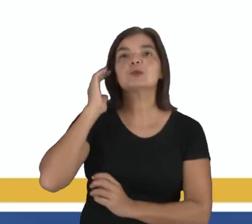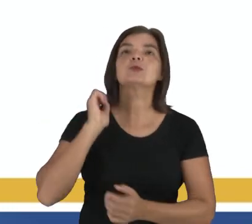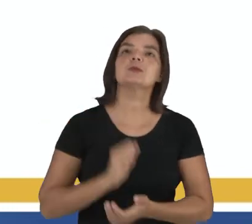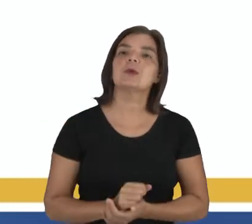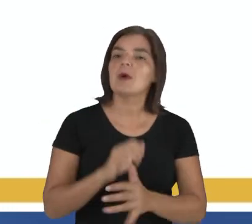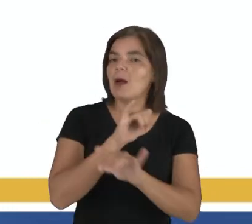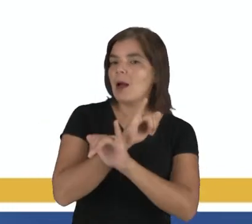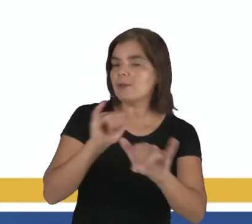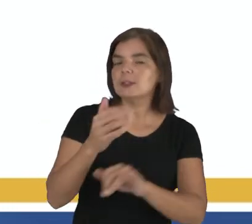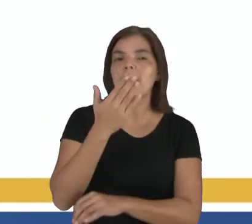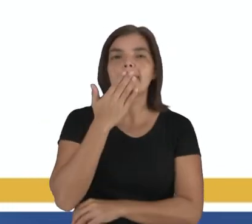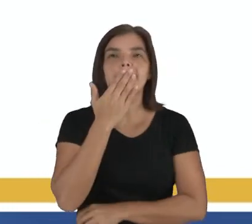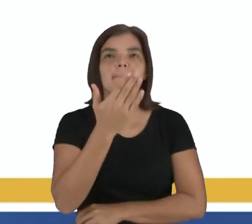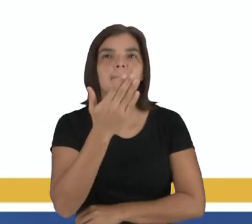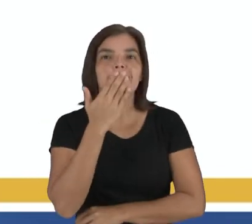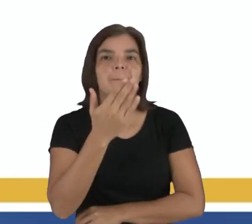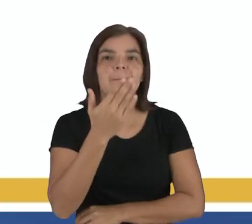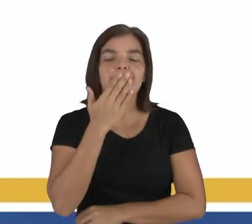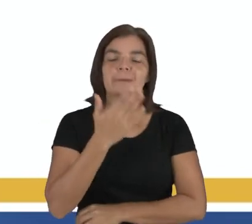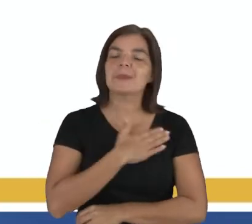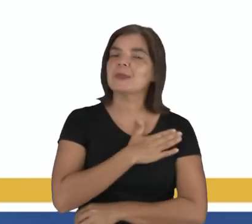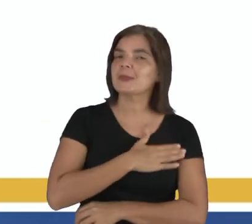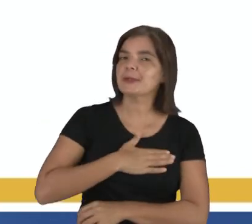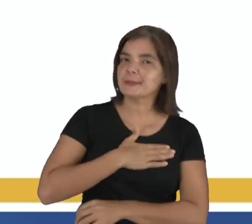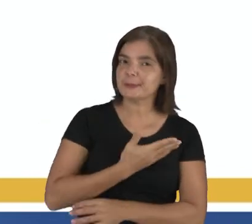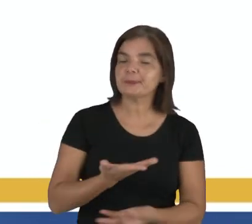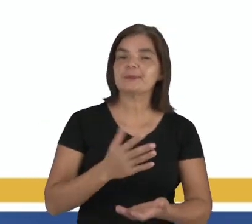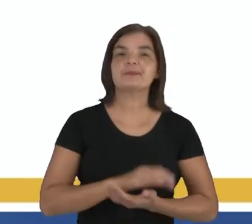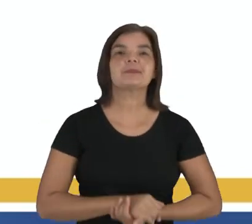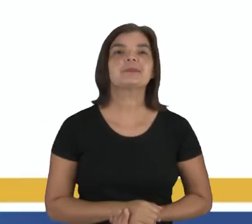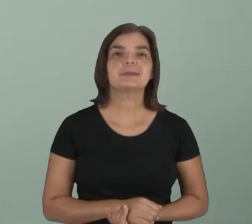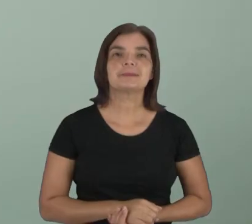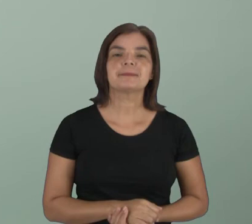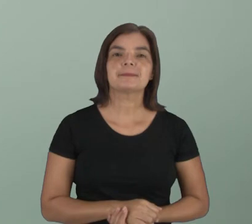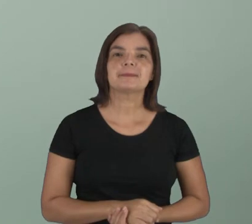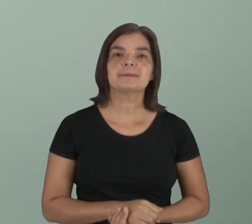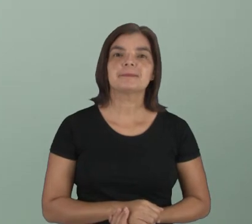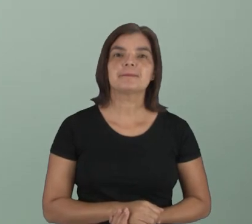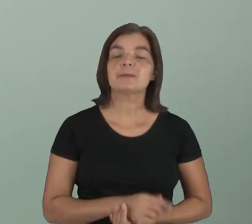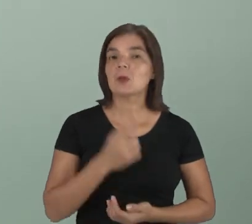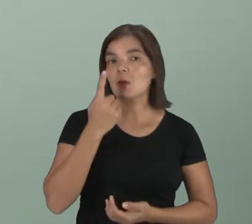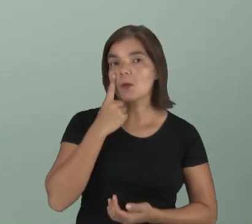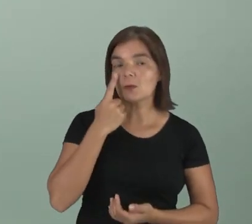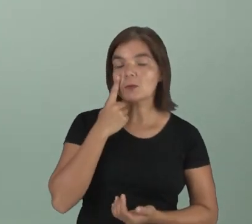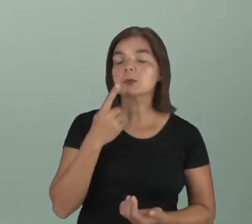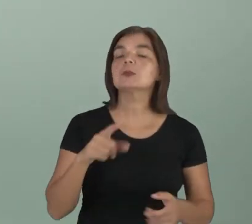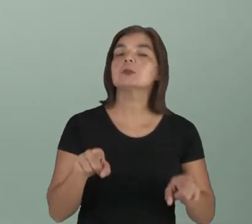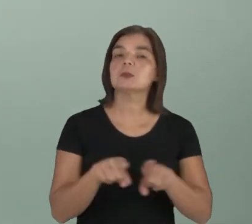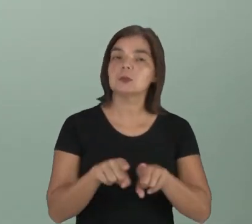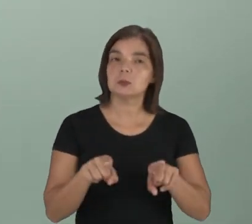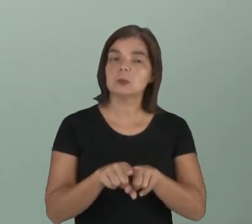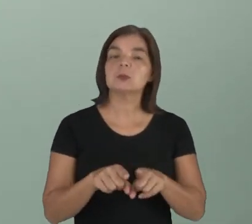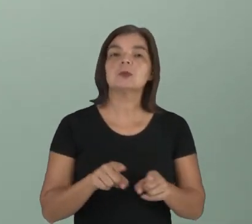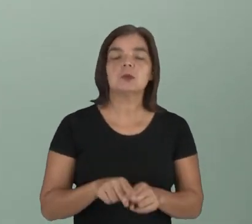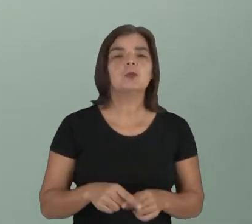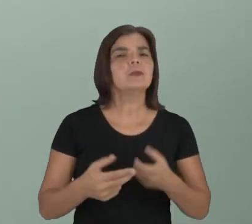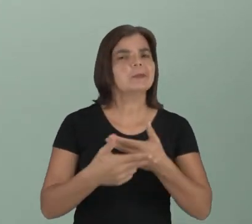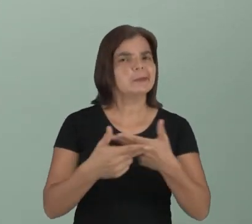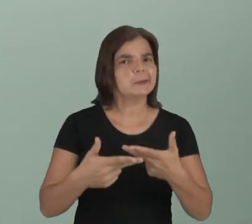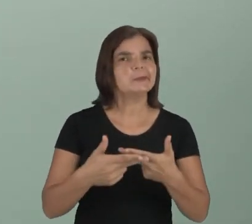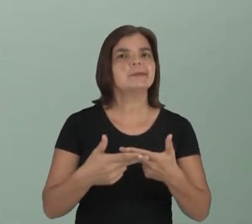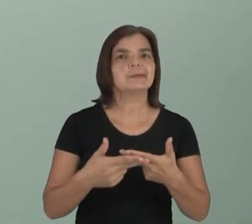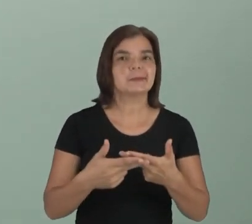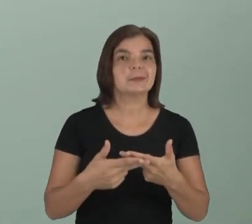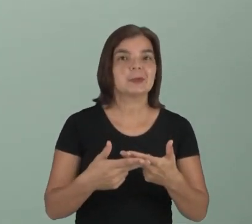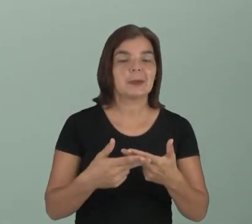entre pessoas, avisar, pedir, advertir. Isso mesmo. Veja que nós temos aí muitas funções,